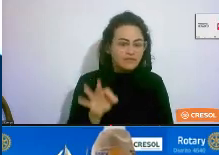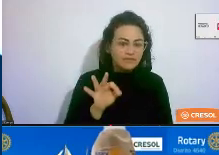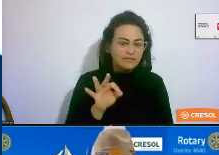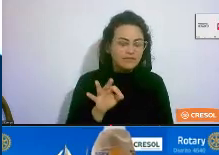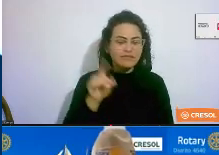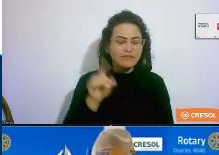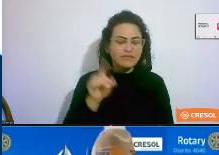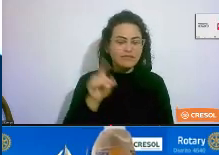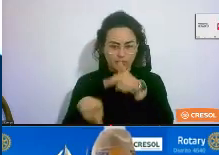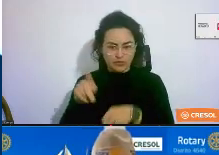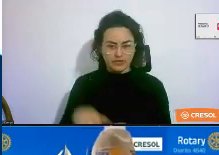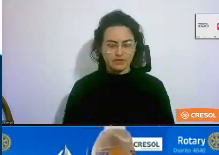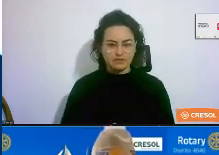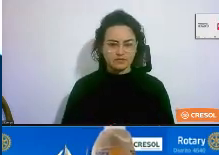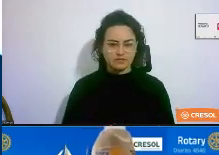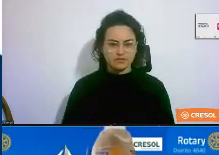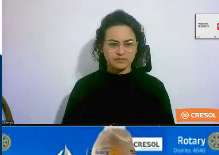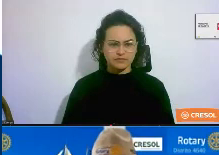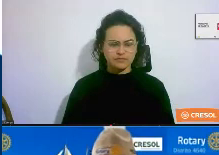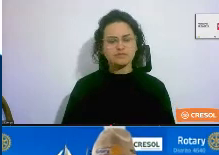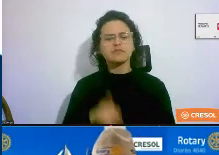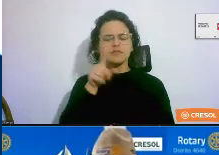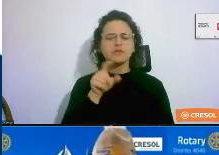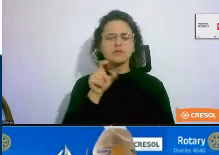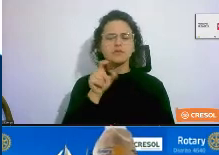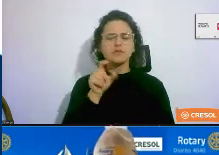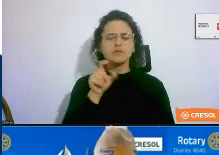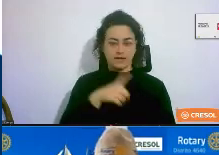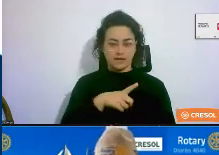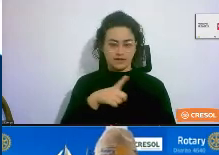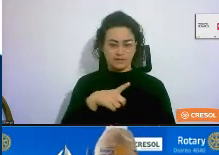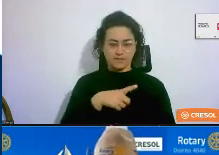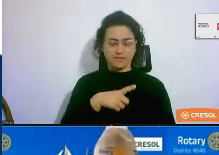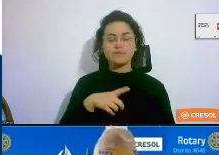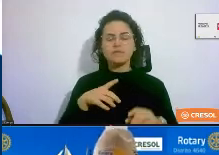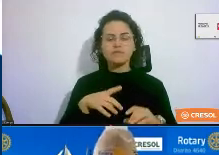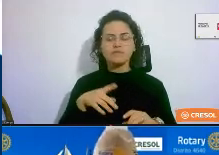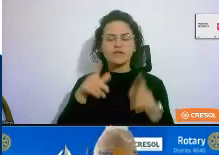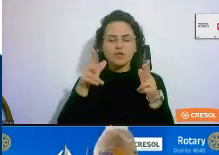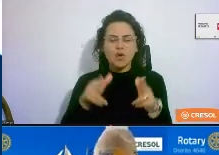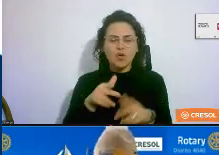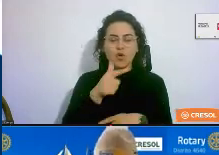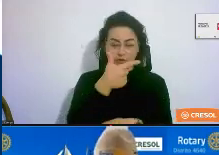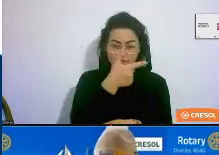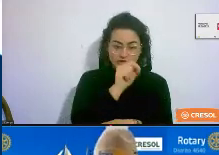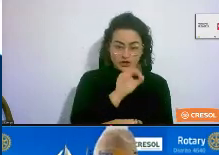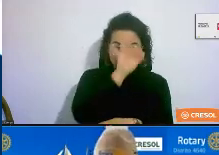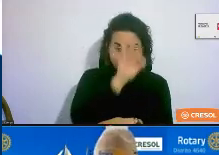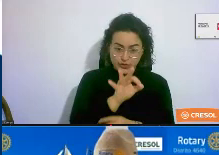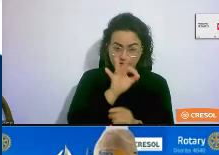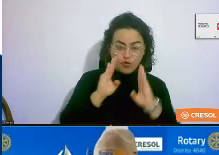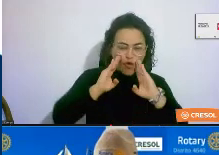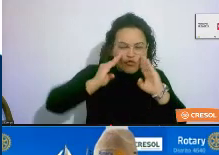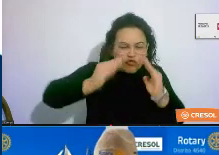Ok? O princípio de Pareto também diz o seguinte, que você, quando você consegue focar